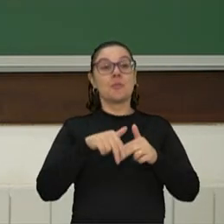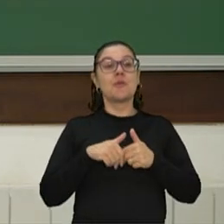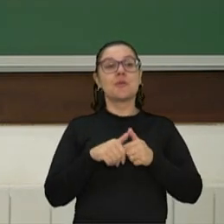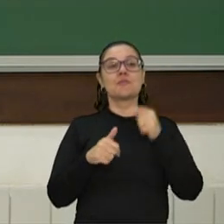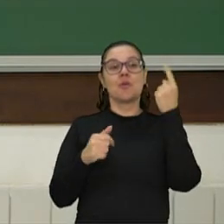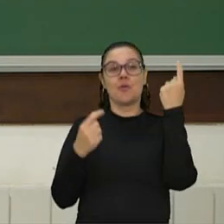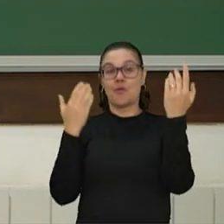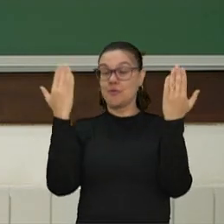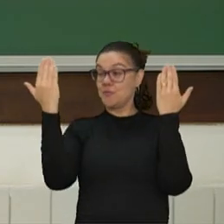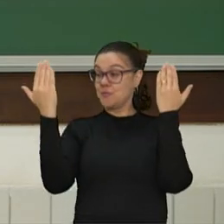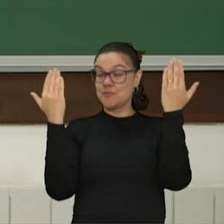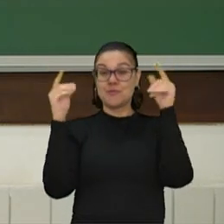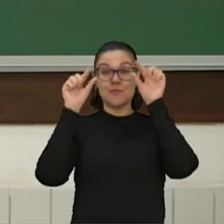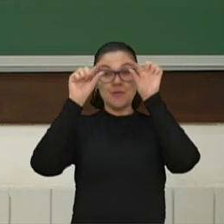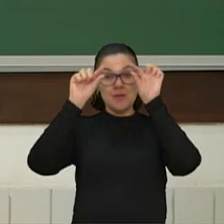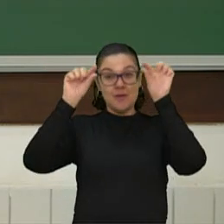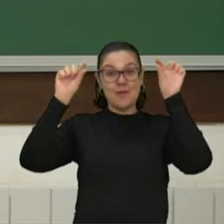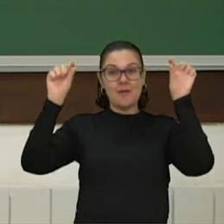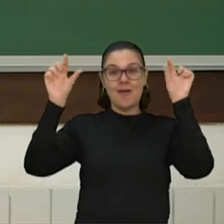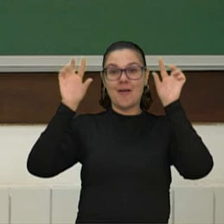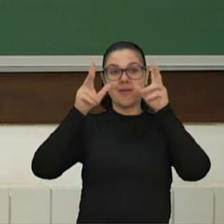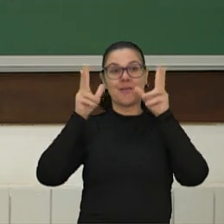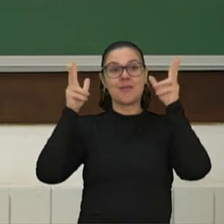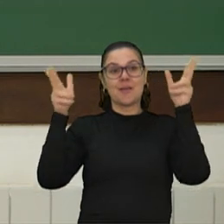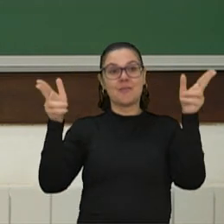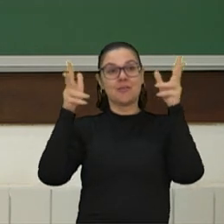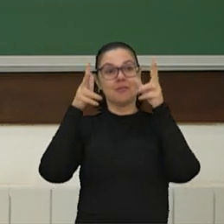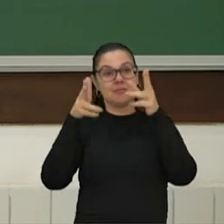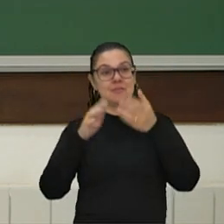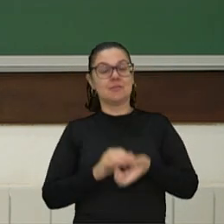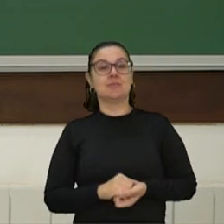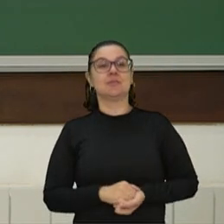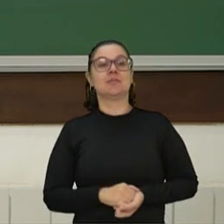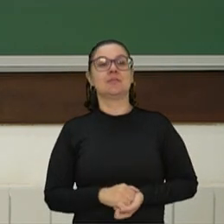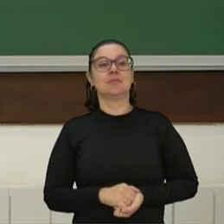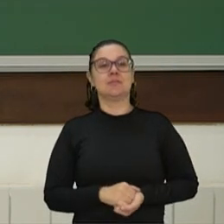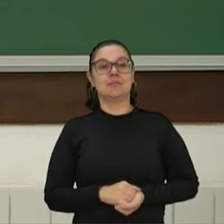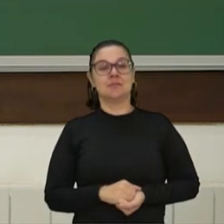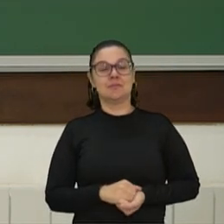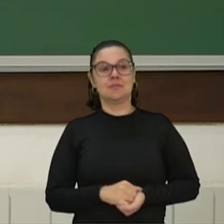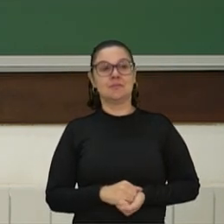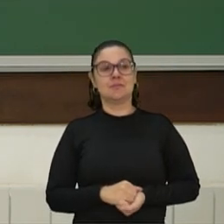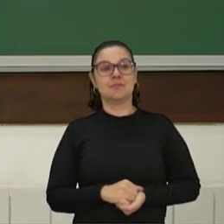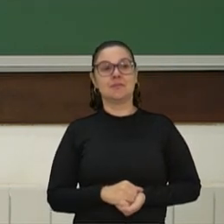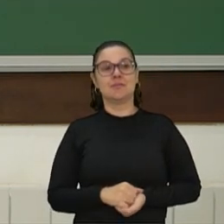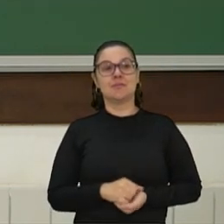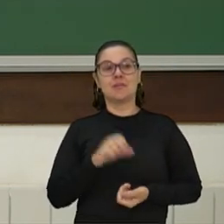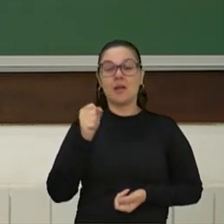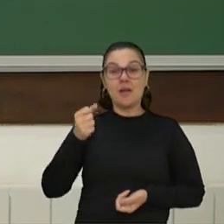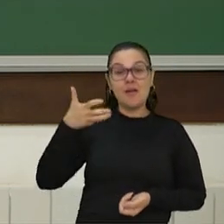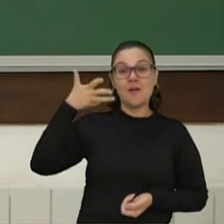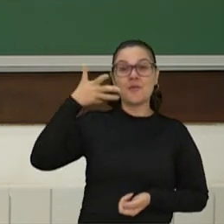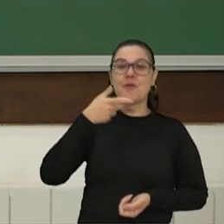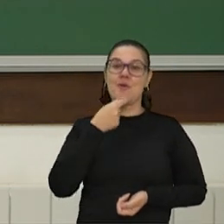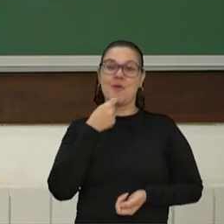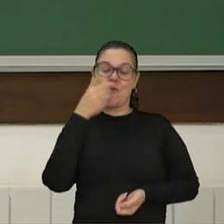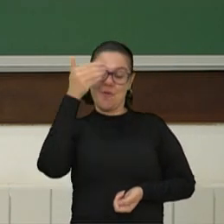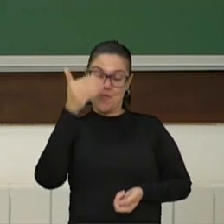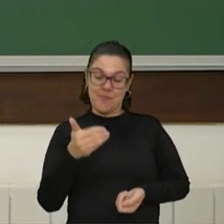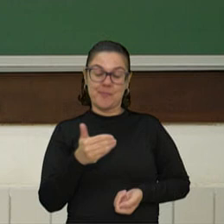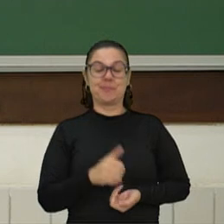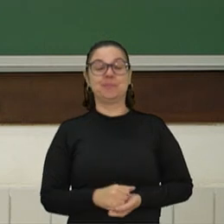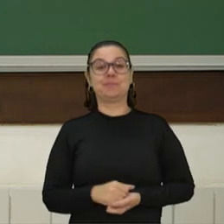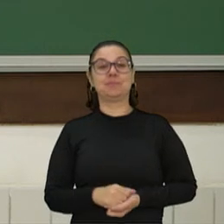que no nosso meme, todos eles começam I have a dream. Está se referindo ao discurso do Martin Luther